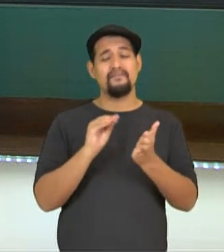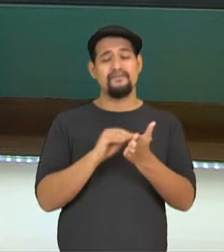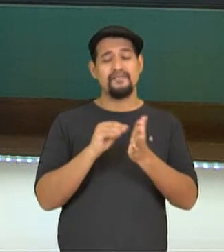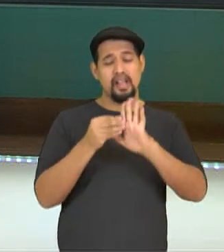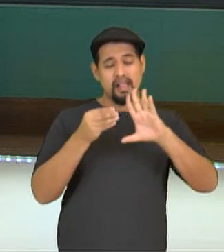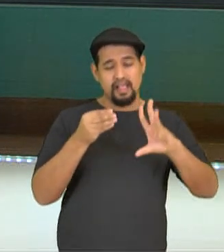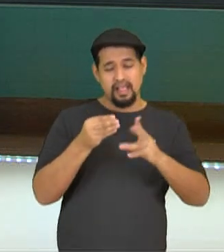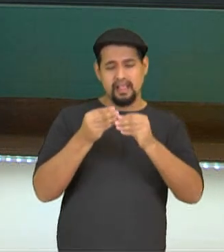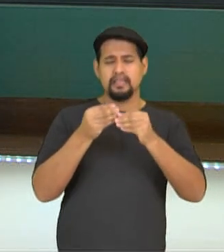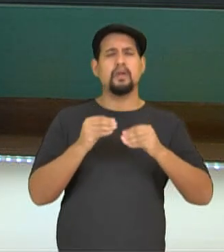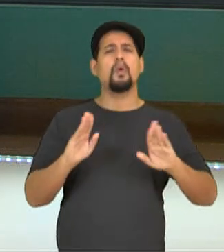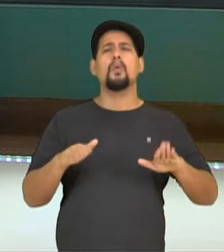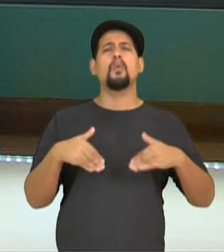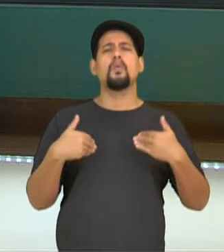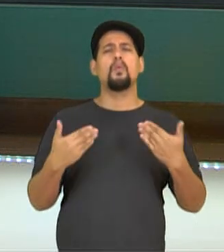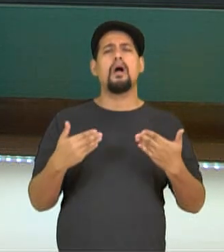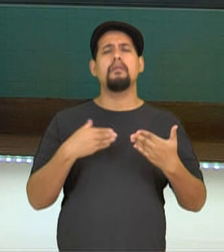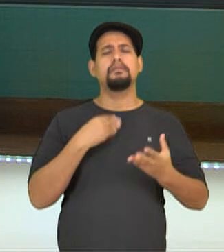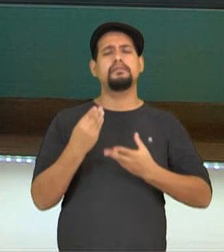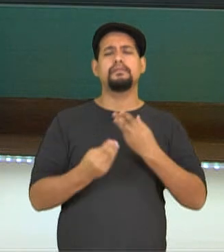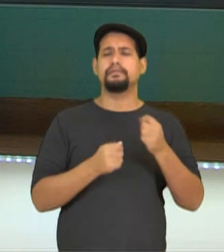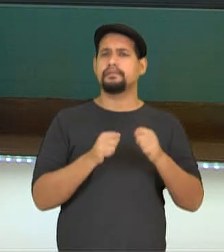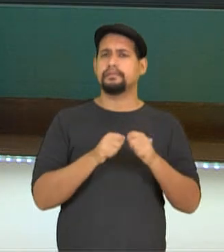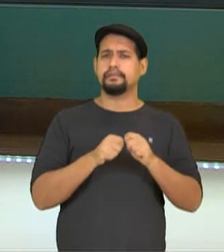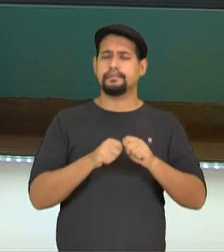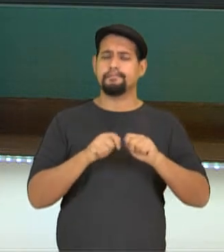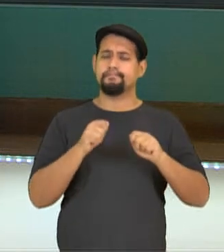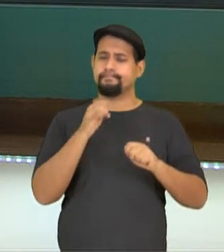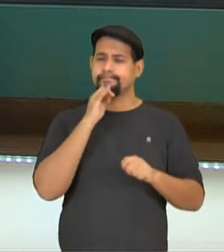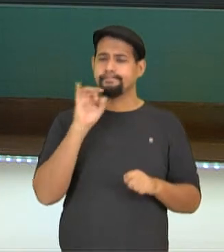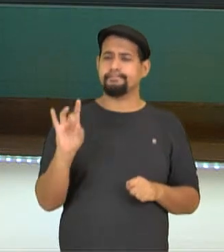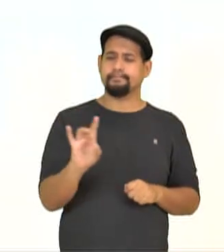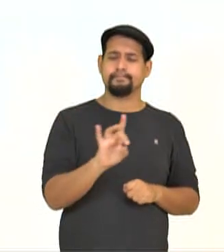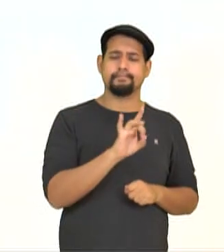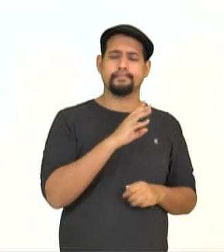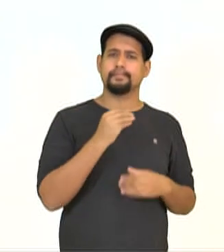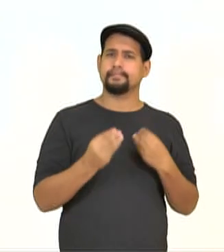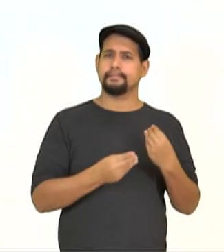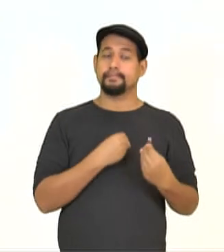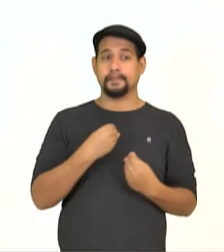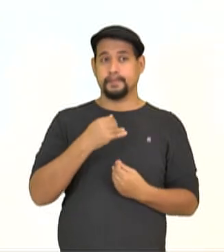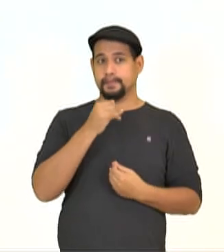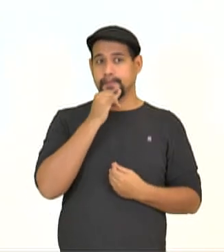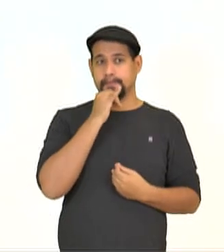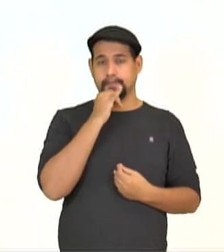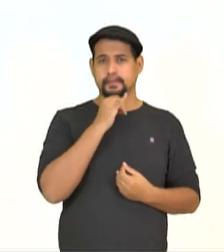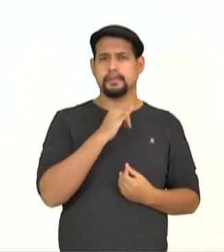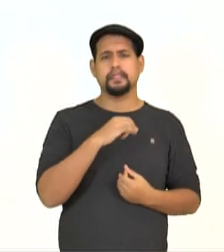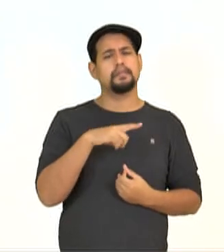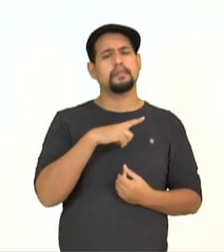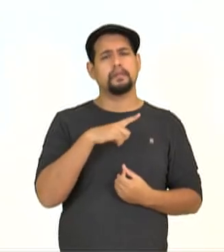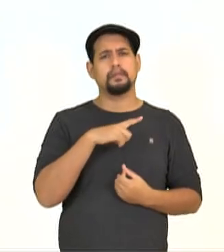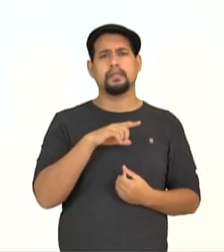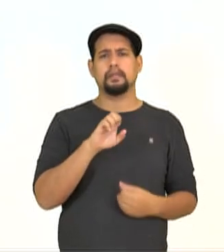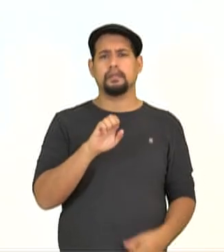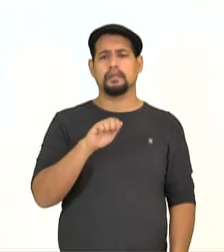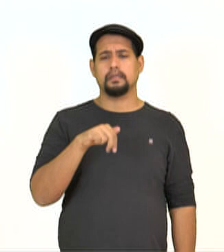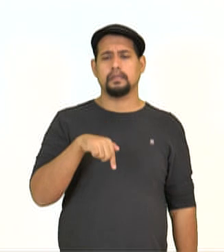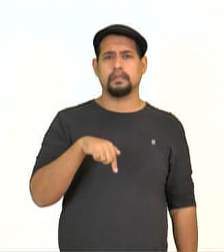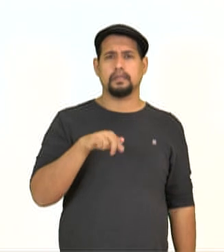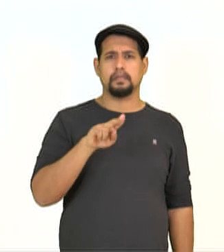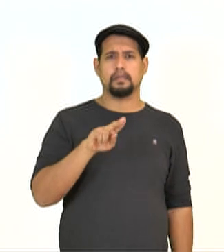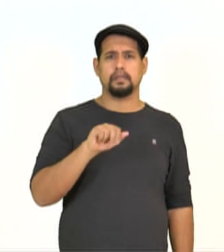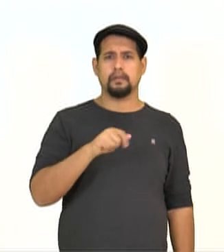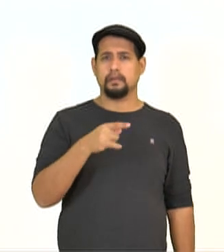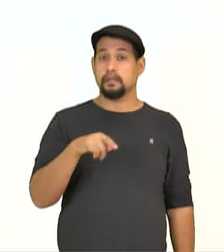incompletas. Qual será o comportamento das funções nesses casos, né? Então, por exemplo, se eu tenho uma equação somente